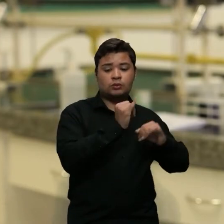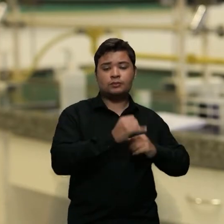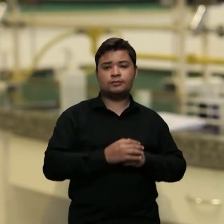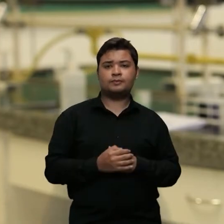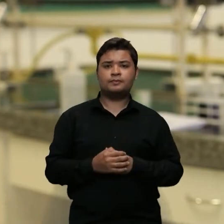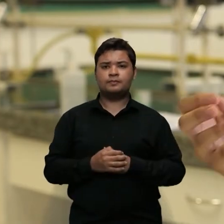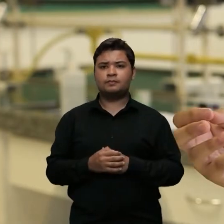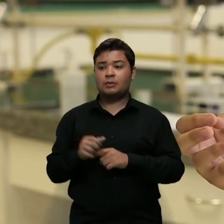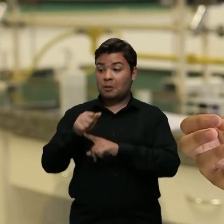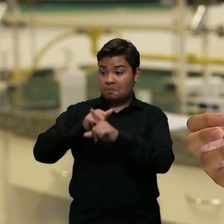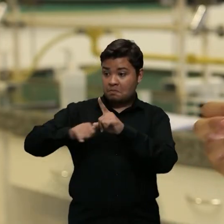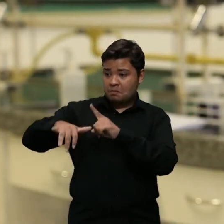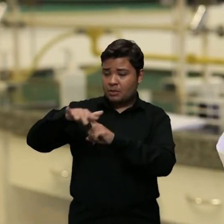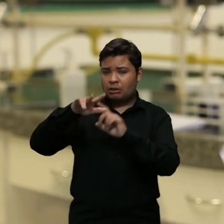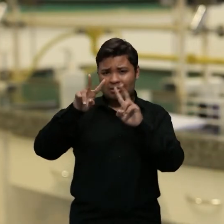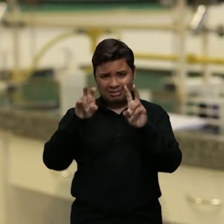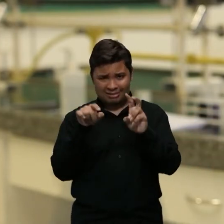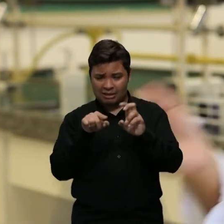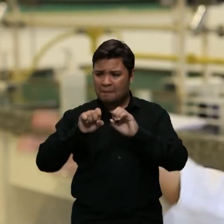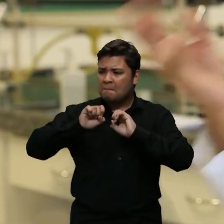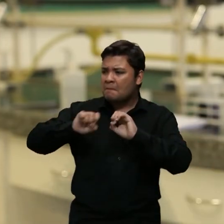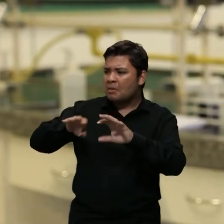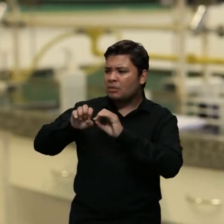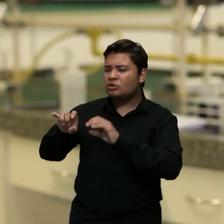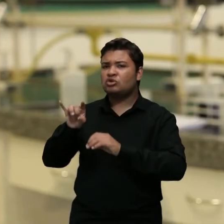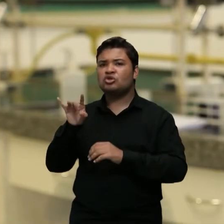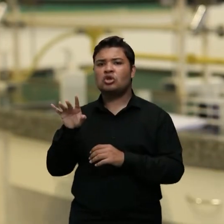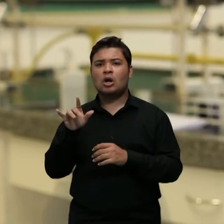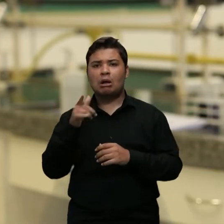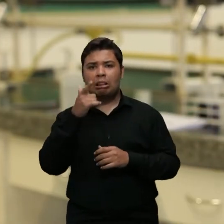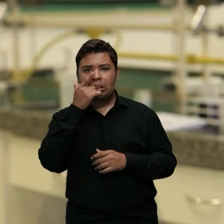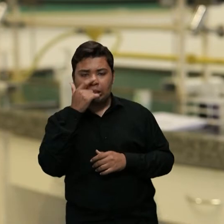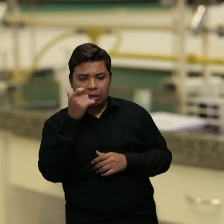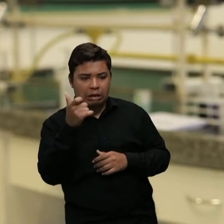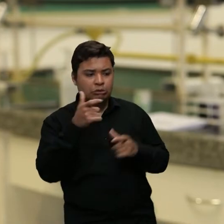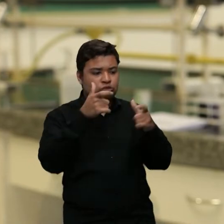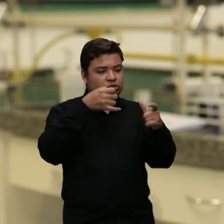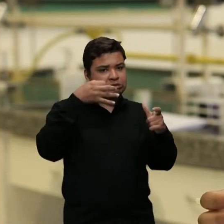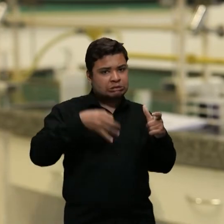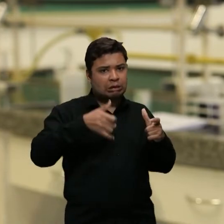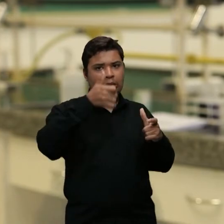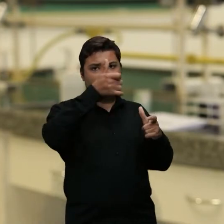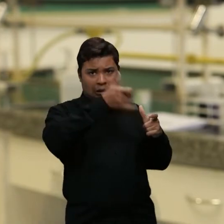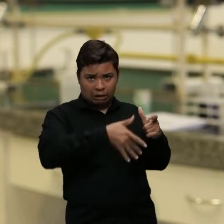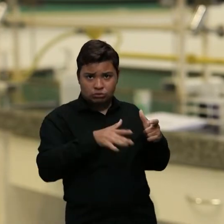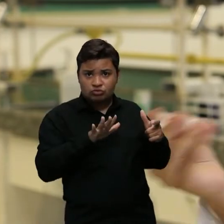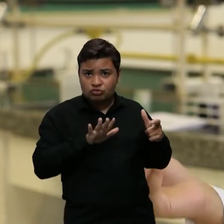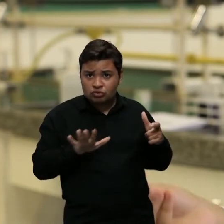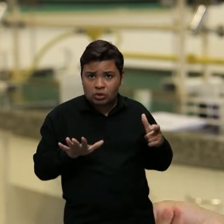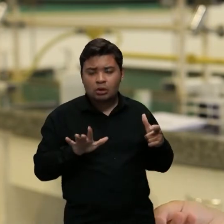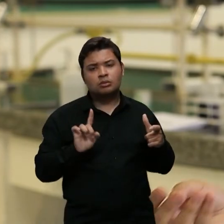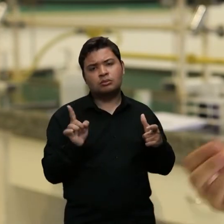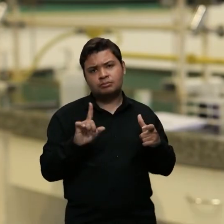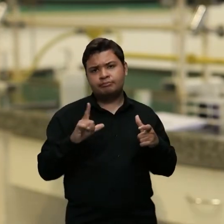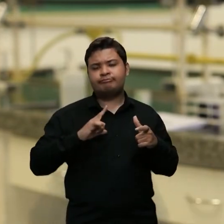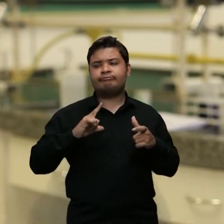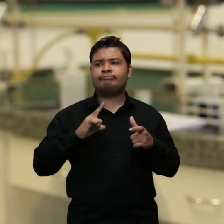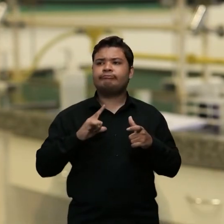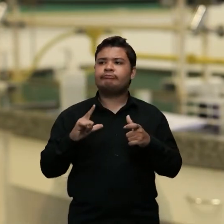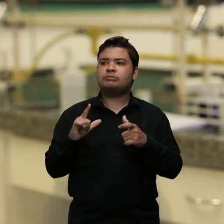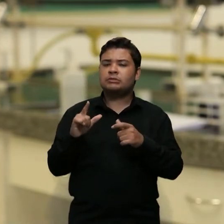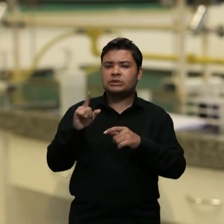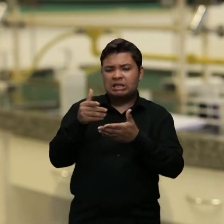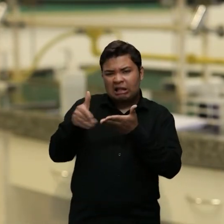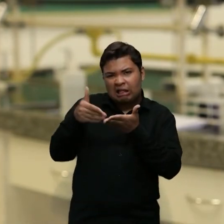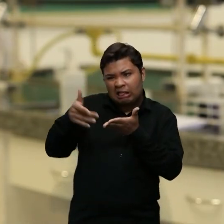ambiental é muito mais do que assim, apenas jogue lixo no lixo. Tem assim, toda uma questão assim, de descarte de